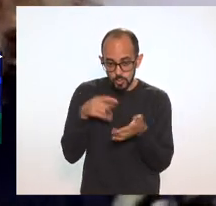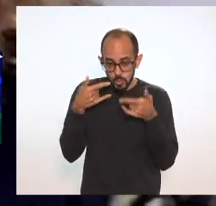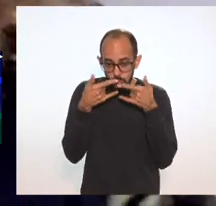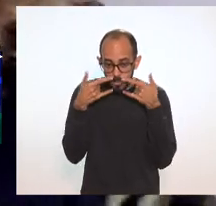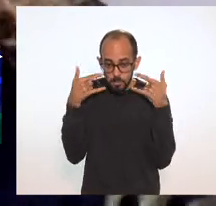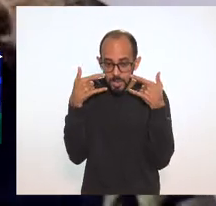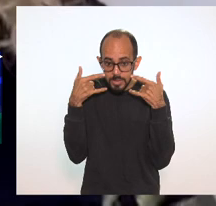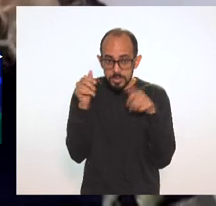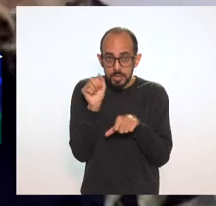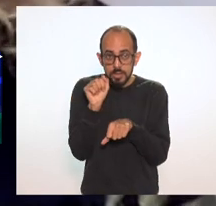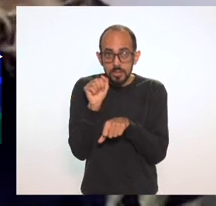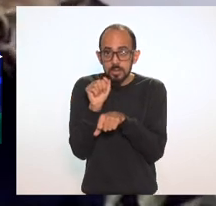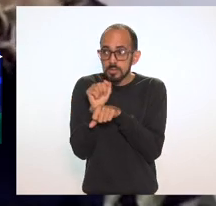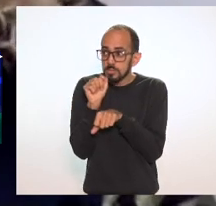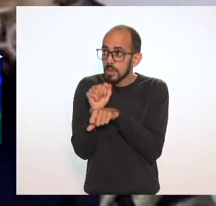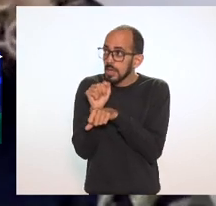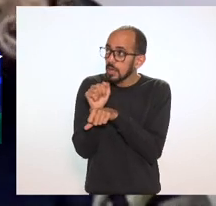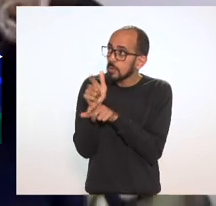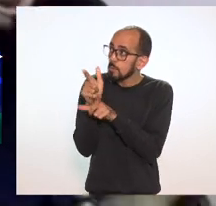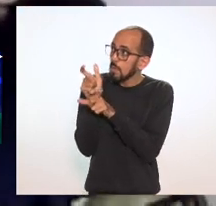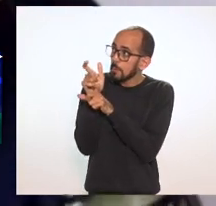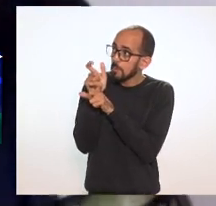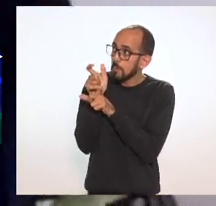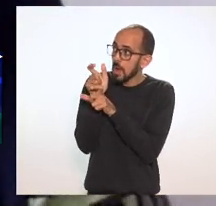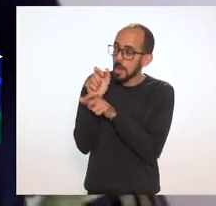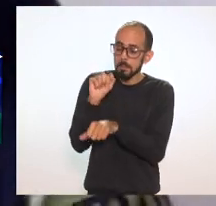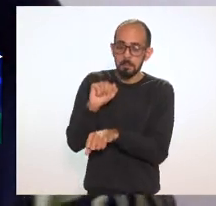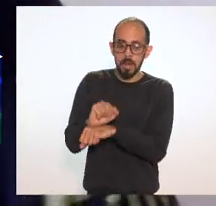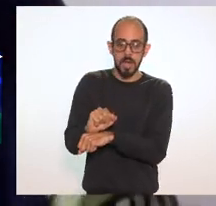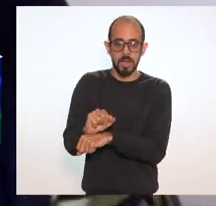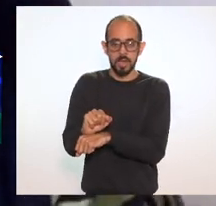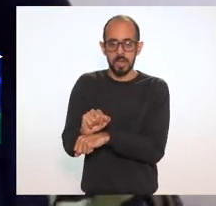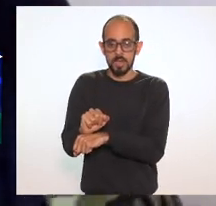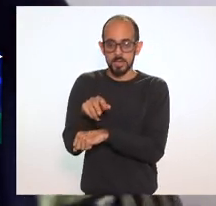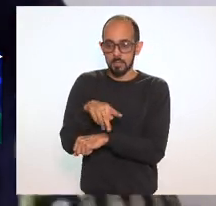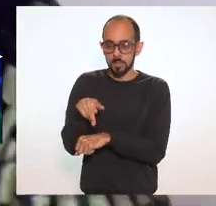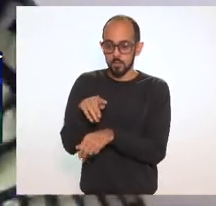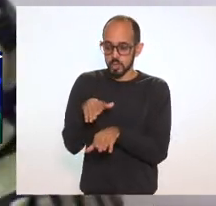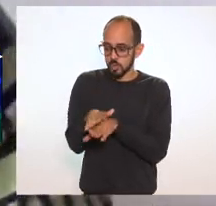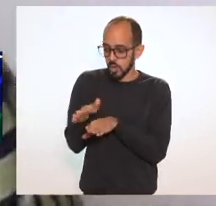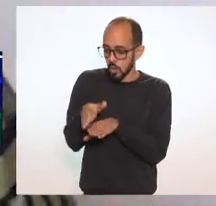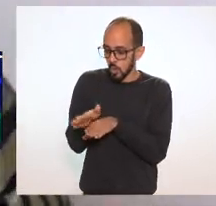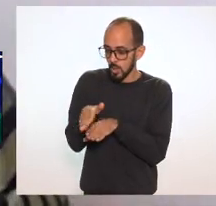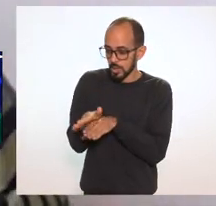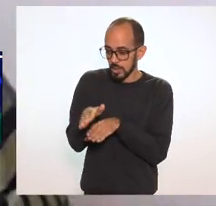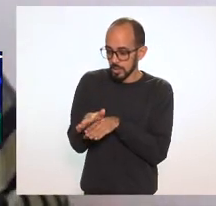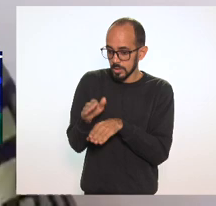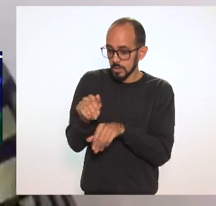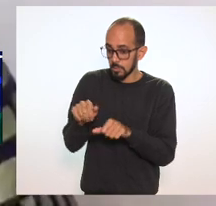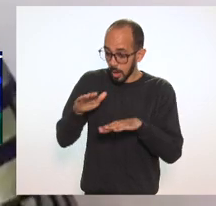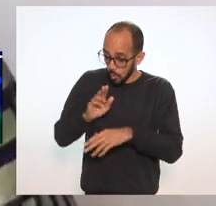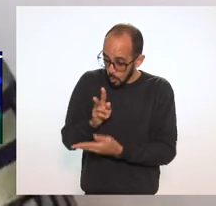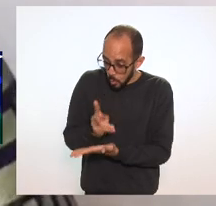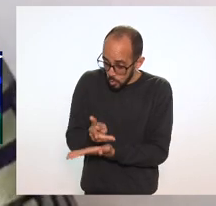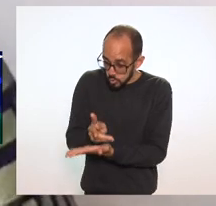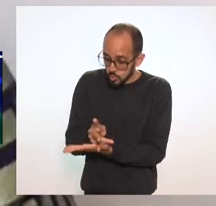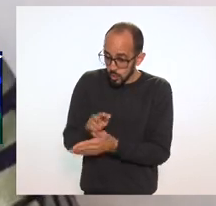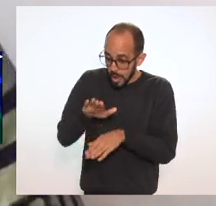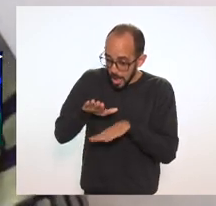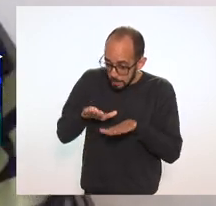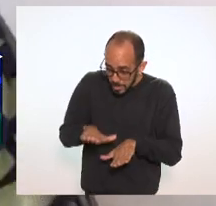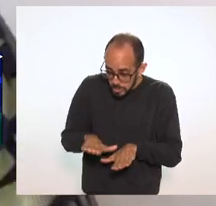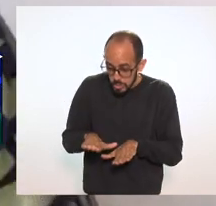esperando o tiroteio Passarem a professora da mesma forma que orientava para se manter a baixado por conta do